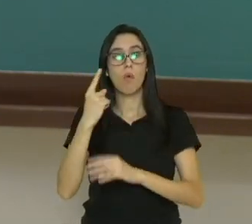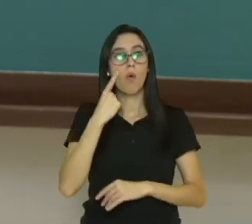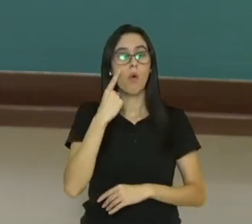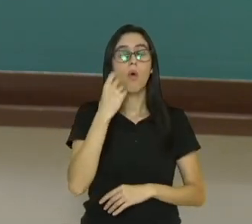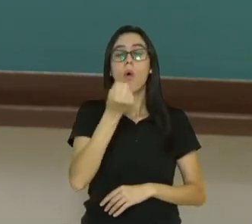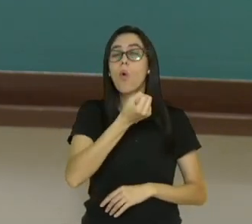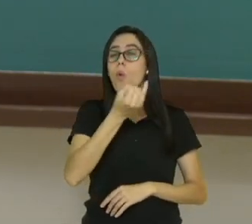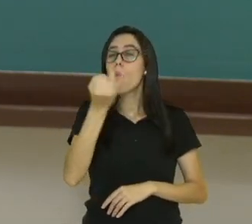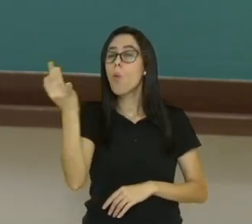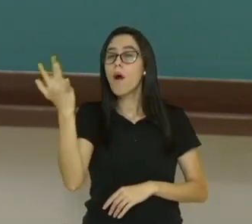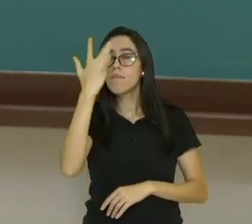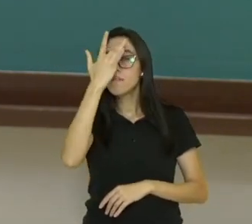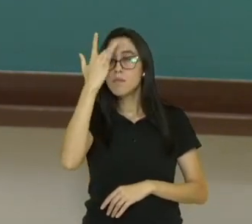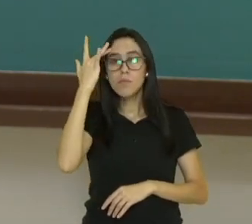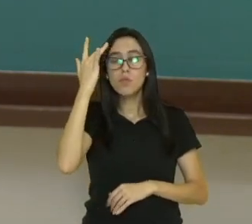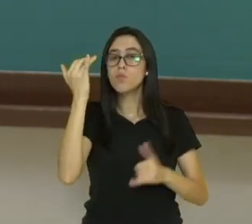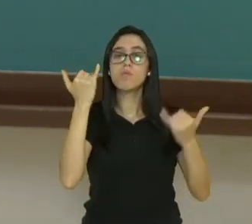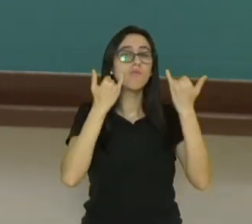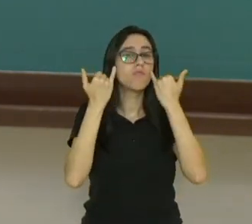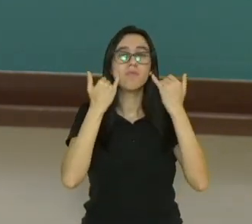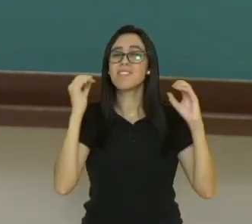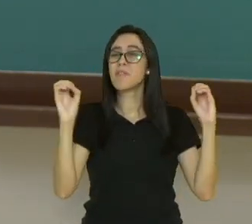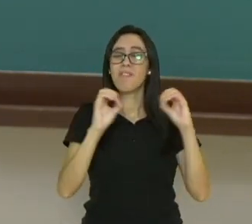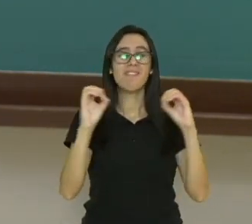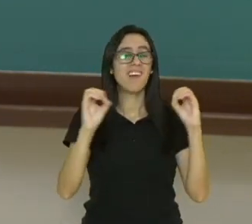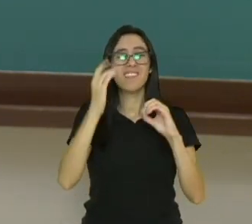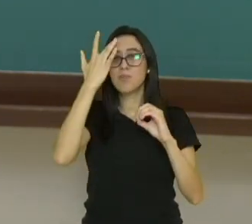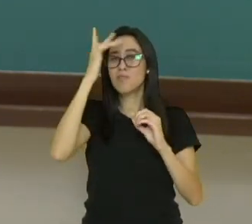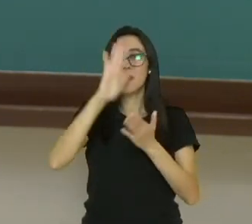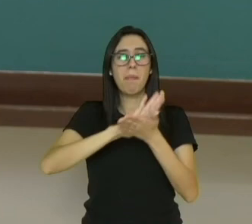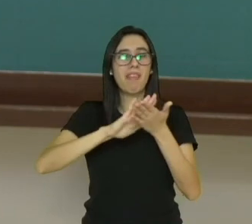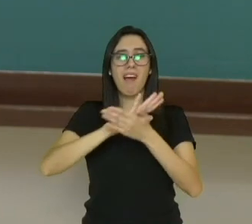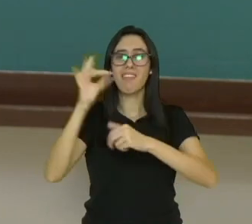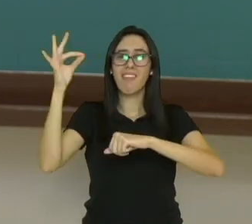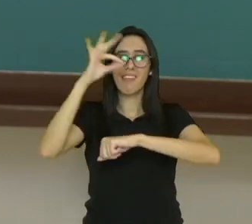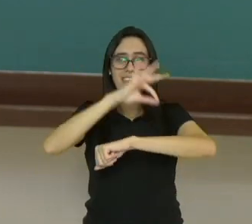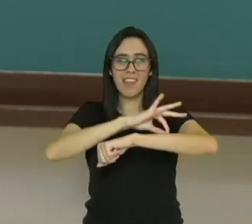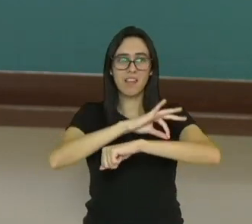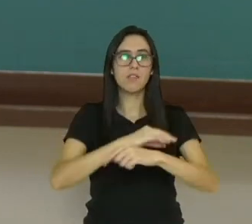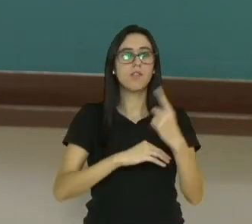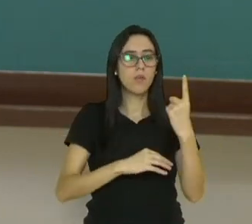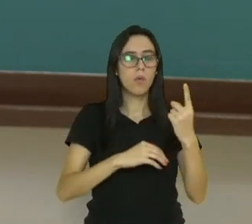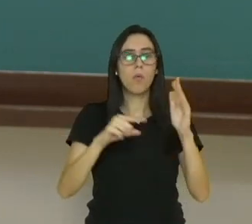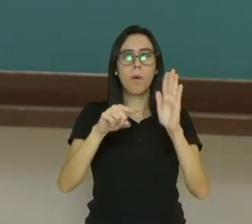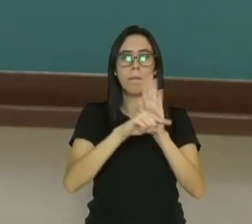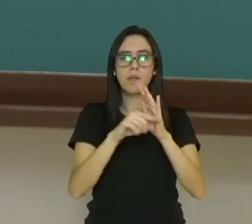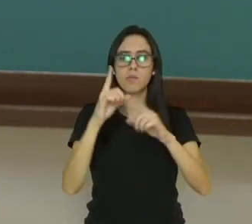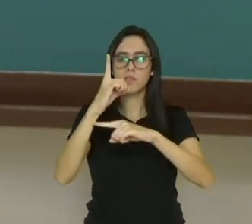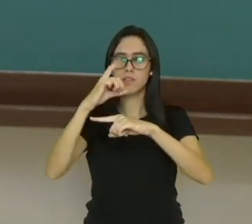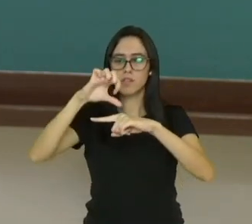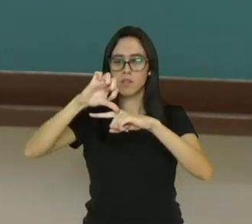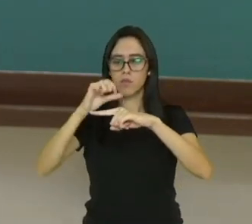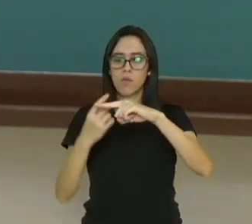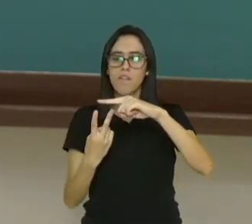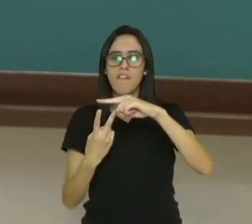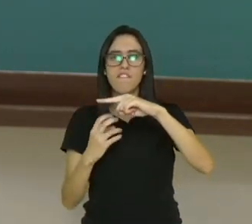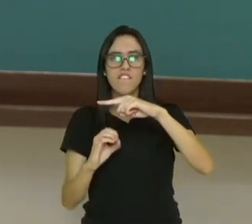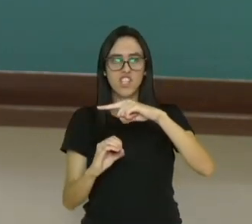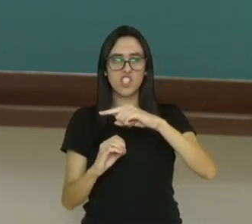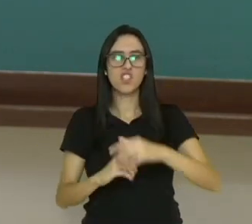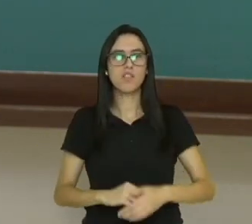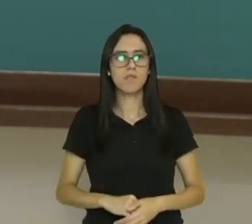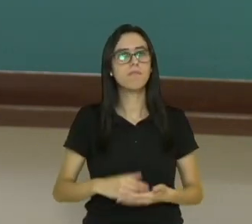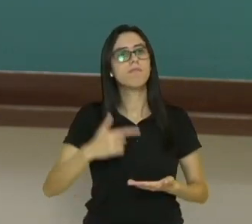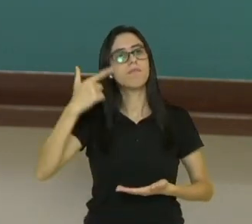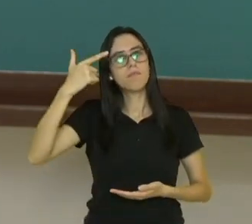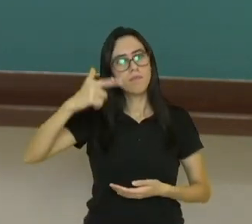quantas pessoas que não tinham informação nenhuma. Então agora eu vou ter que subtrair 1 menos 19 20avos. Fazendo a conta de